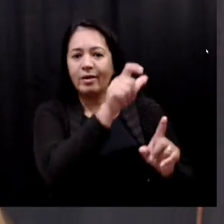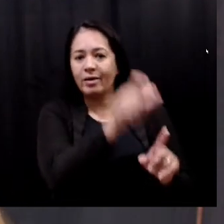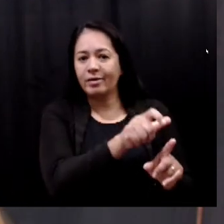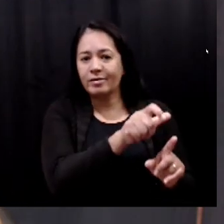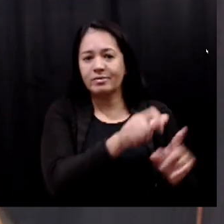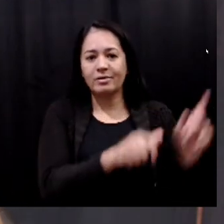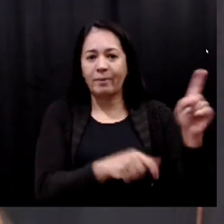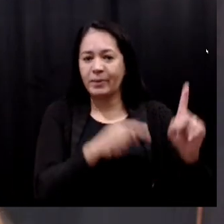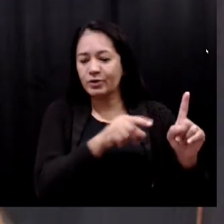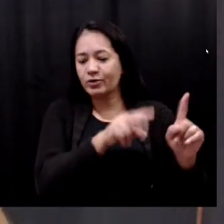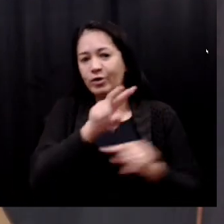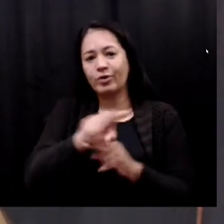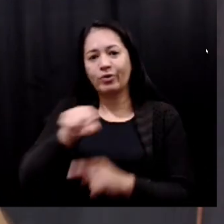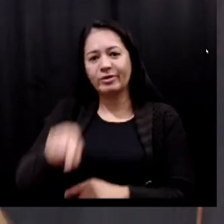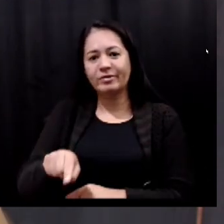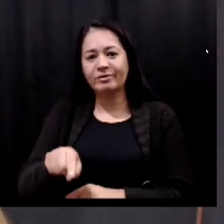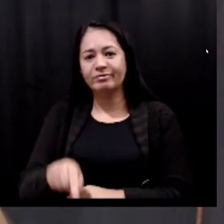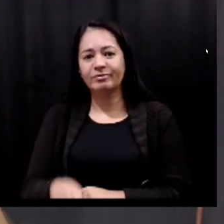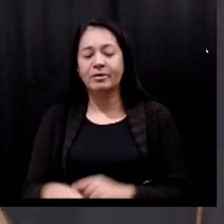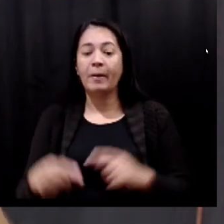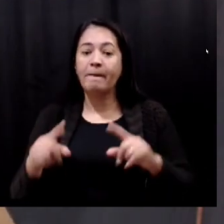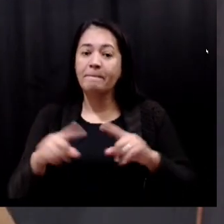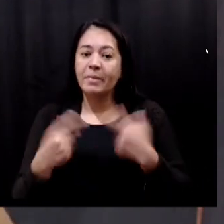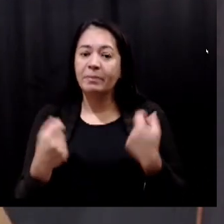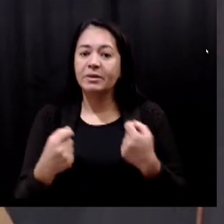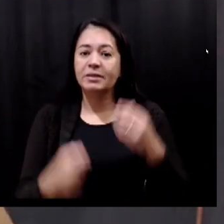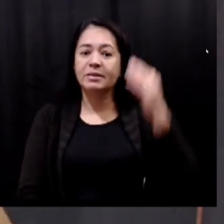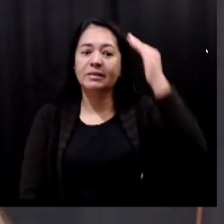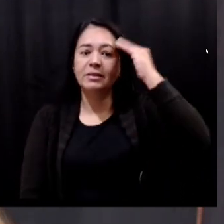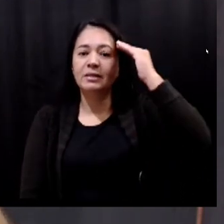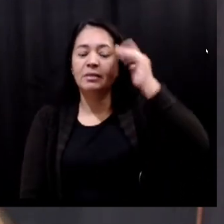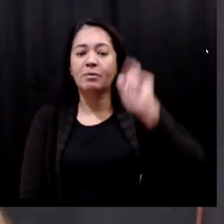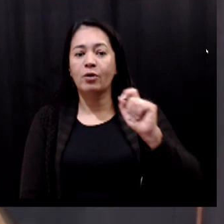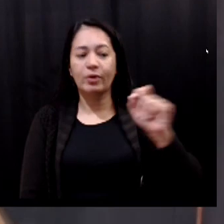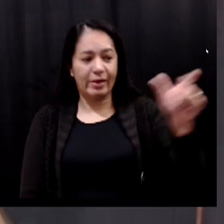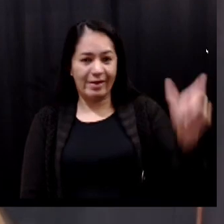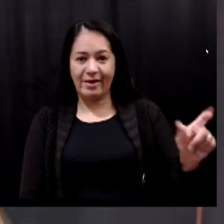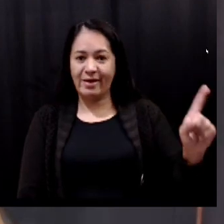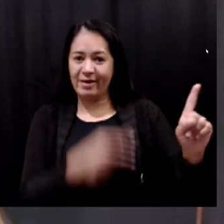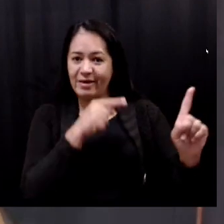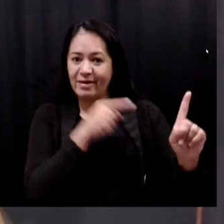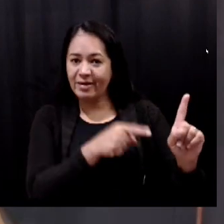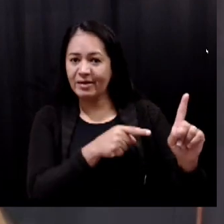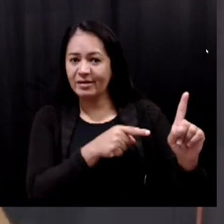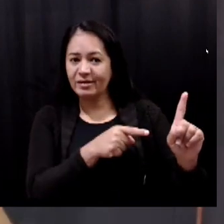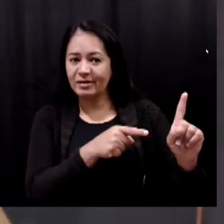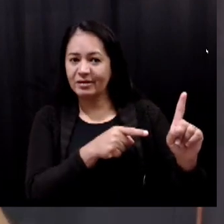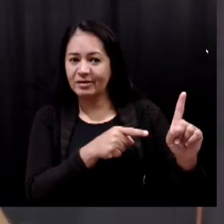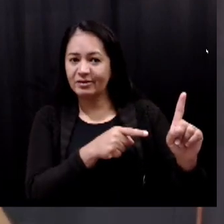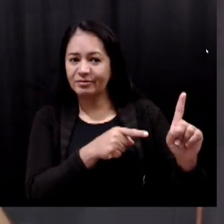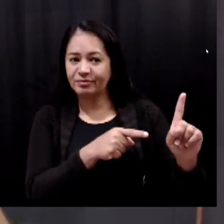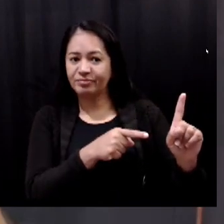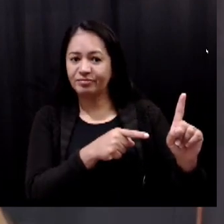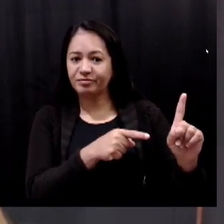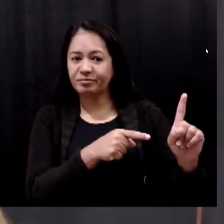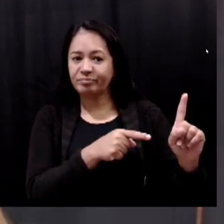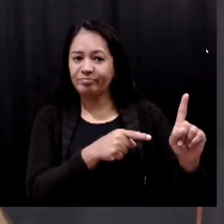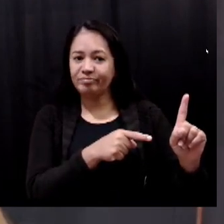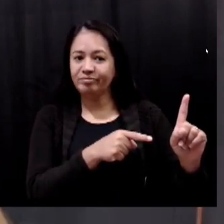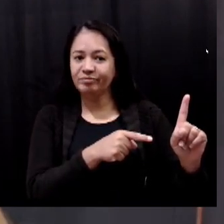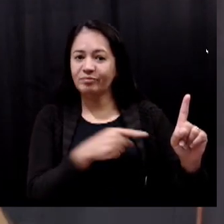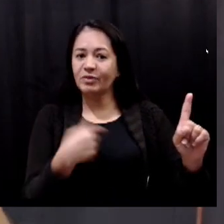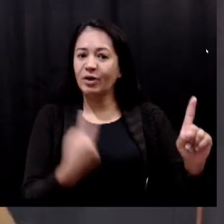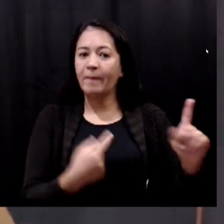gente precisa aprender é que o cuidador, como nós psicólogos também somos cuidadores, a gente precisa lembrar